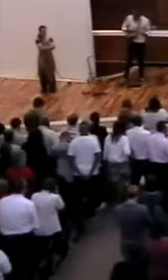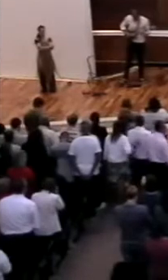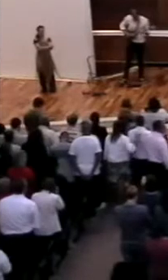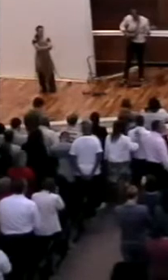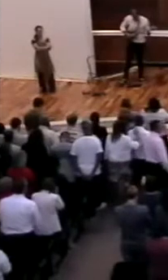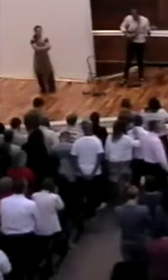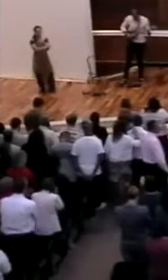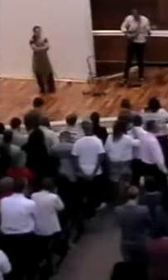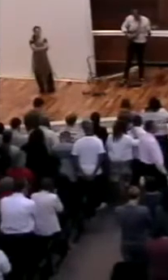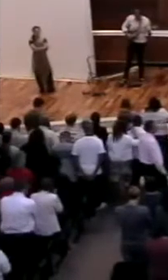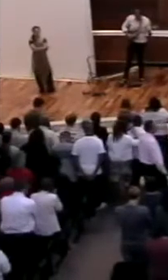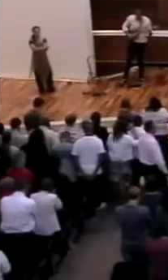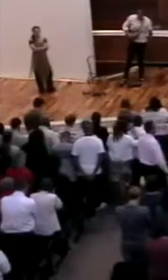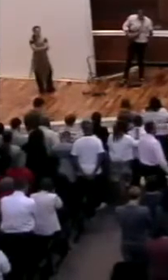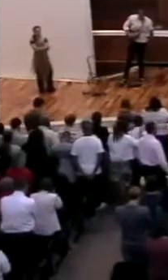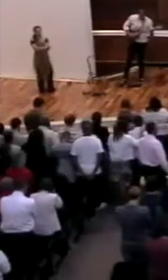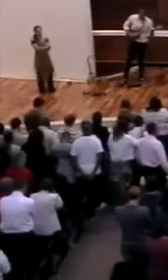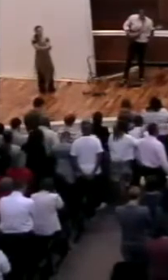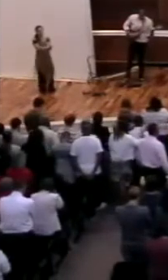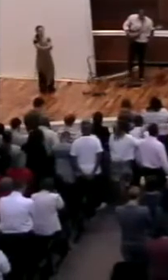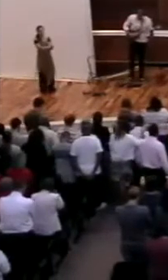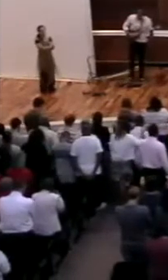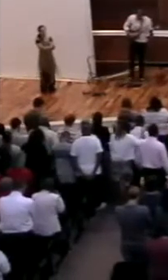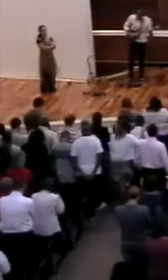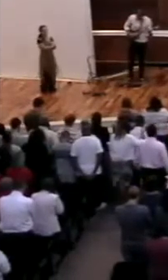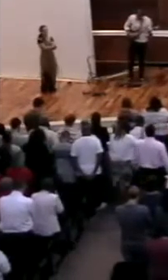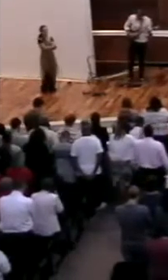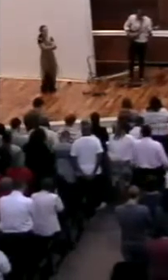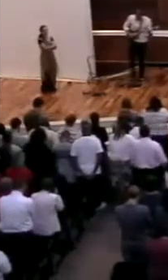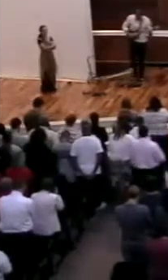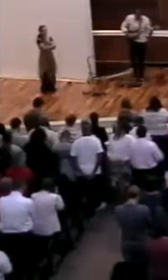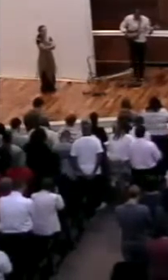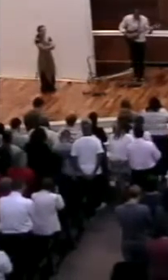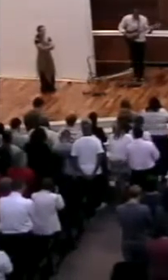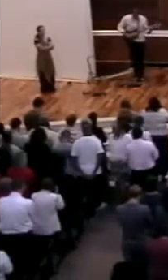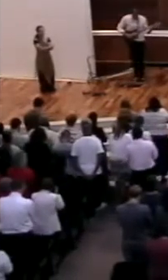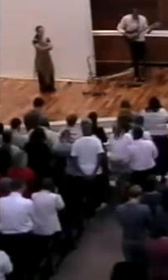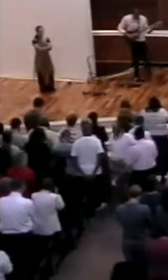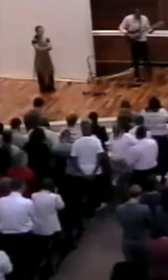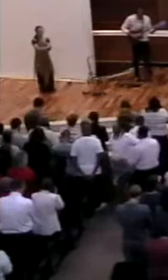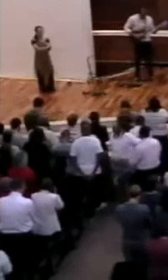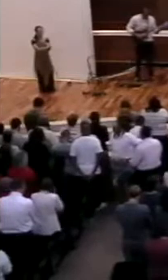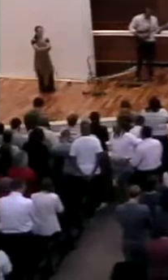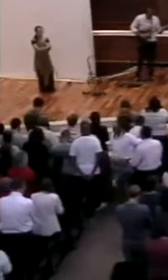Você está guardado à sombra do Onipotente.